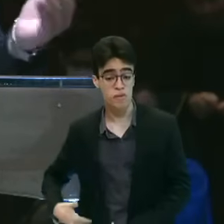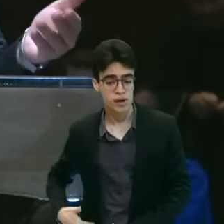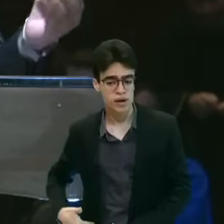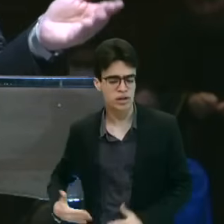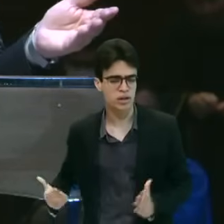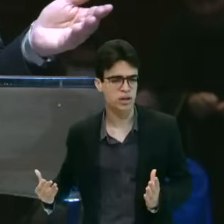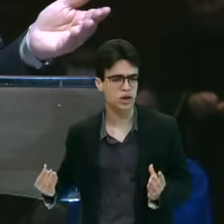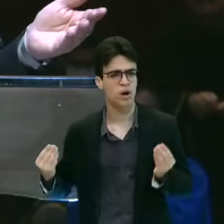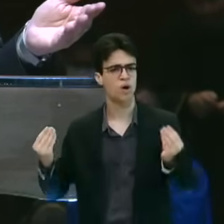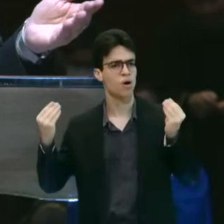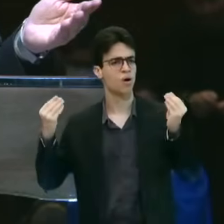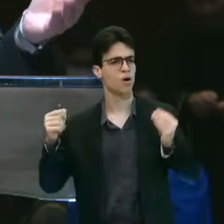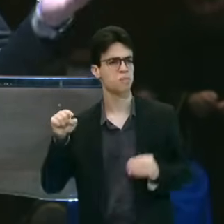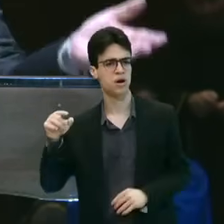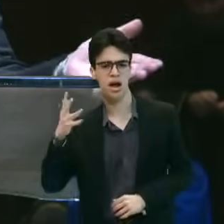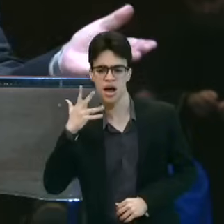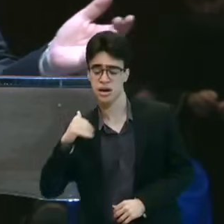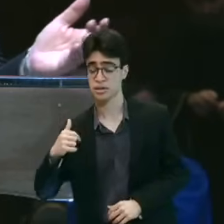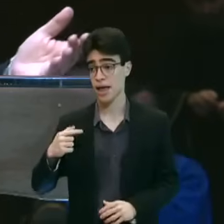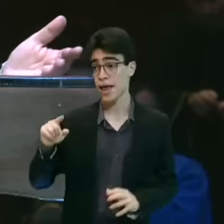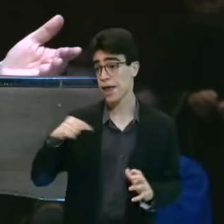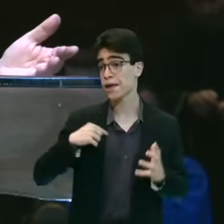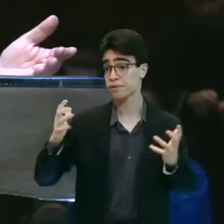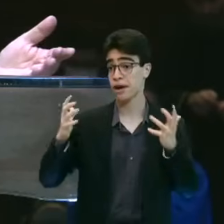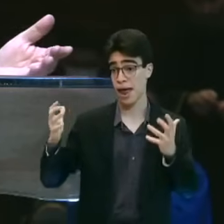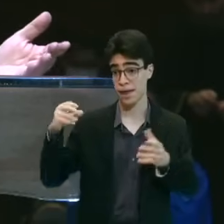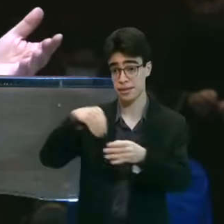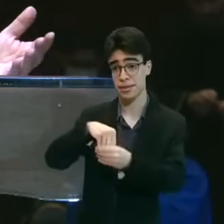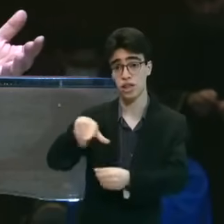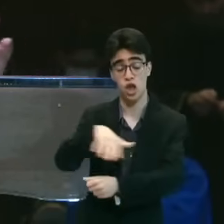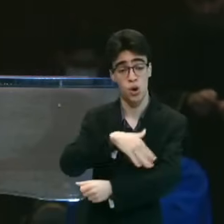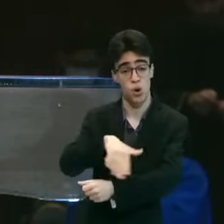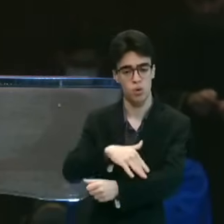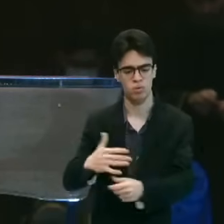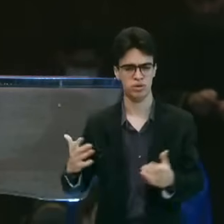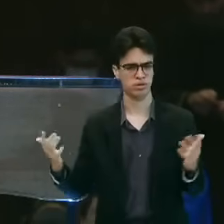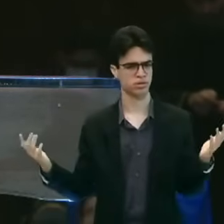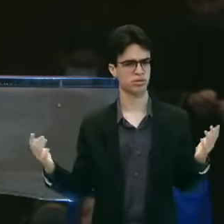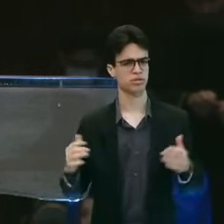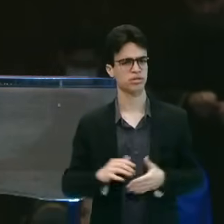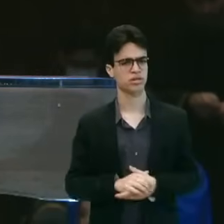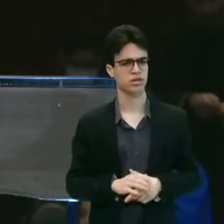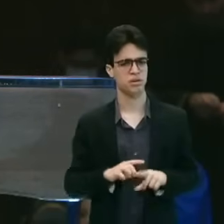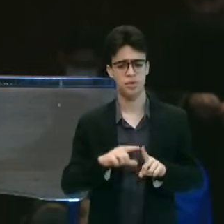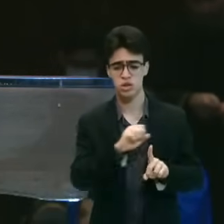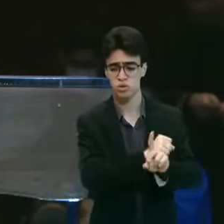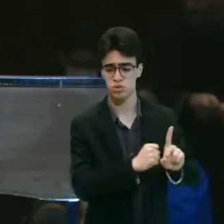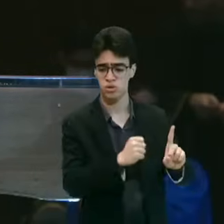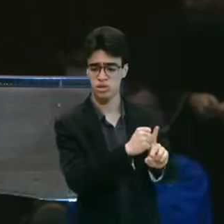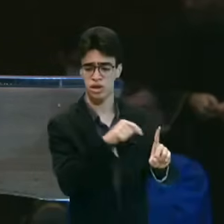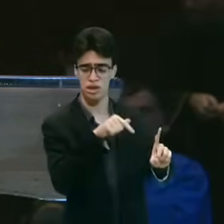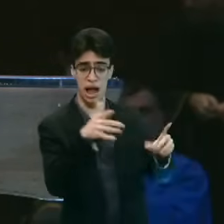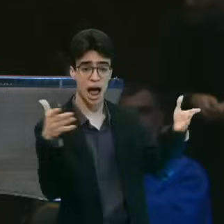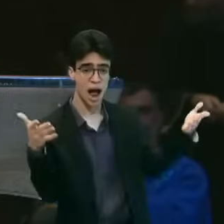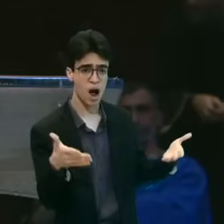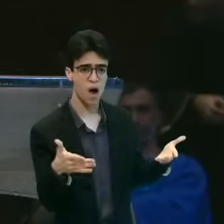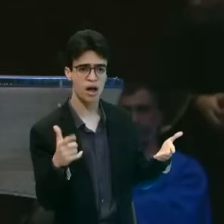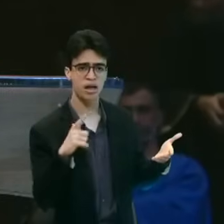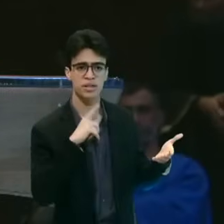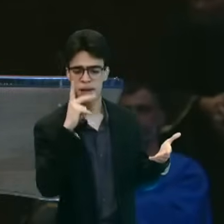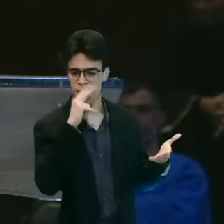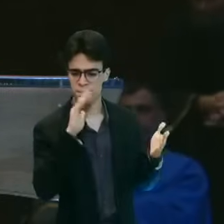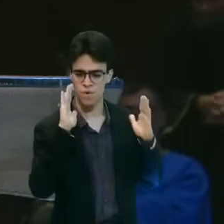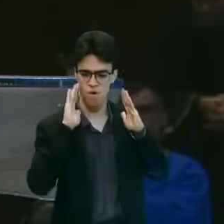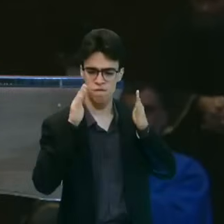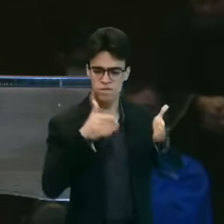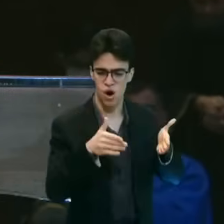ter essa autodeterminação de morar na rua? A sociedade moderna vai enfatizando tanto